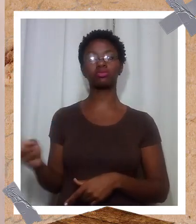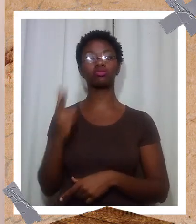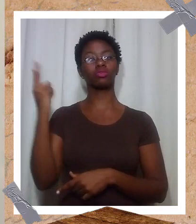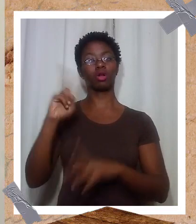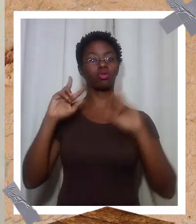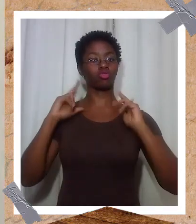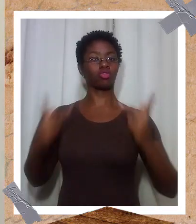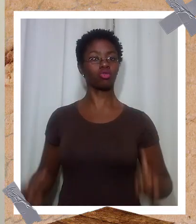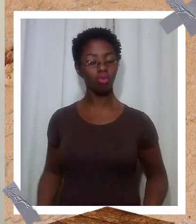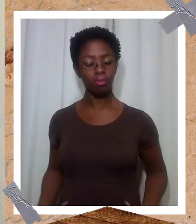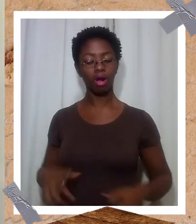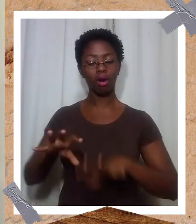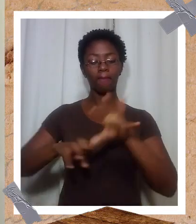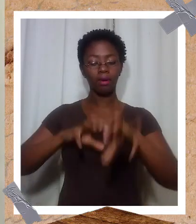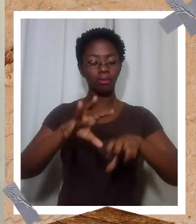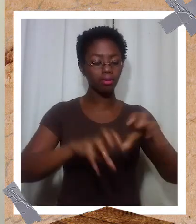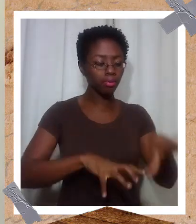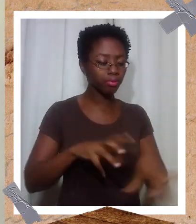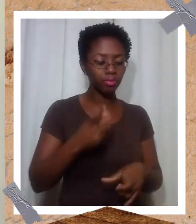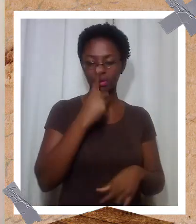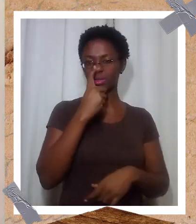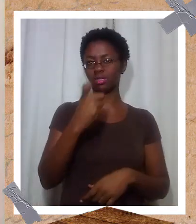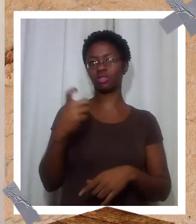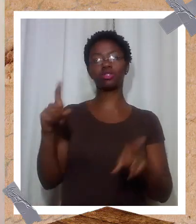de material reciclável, da importância